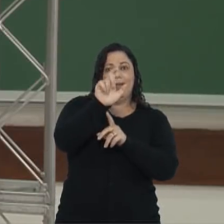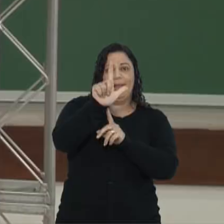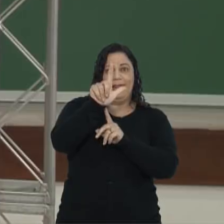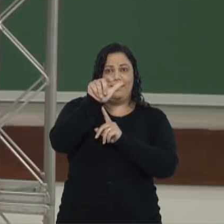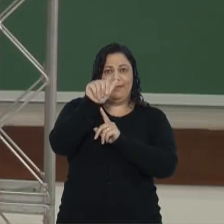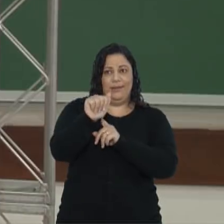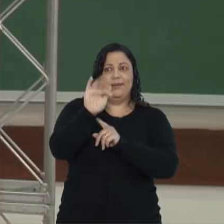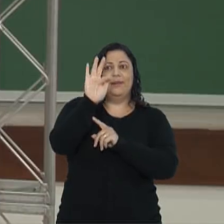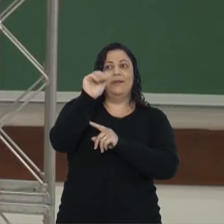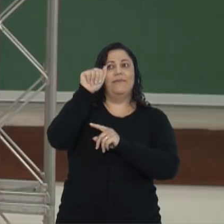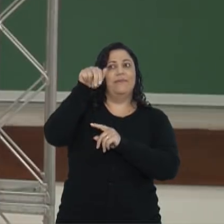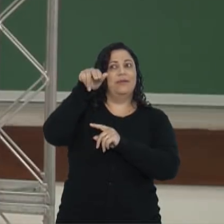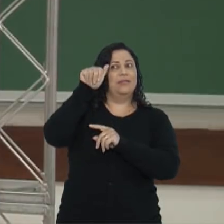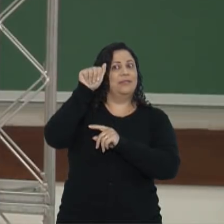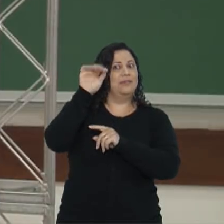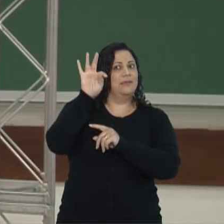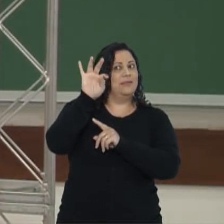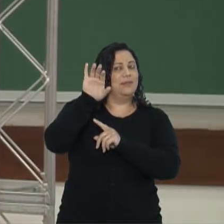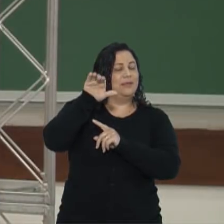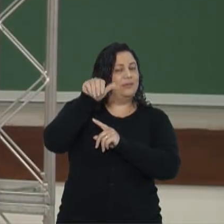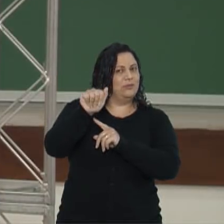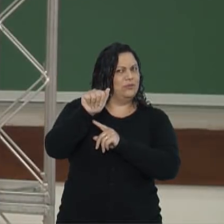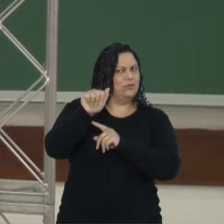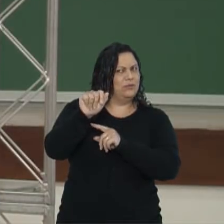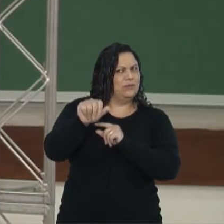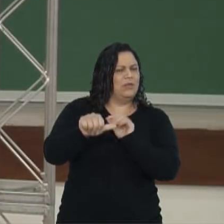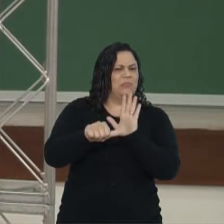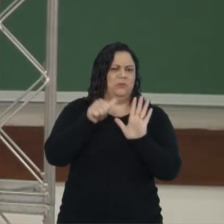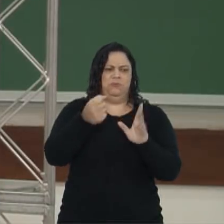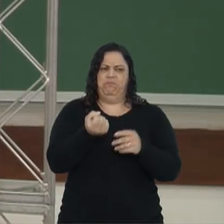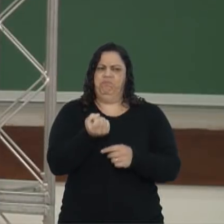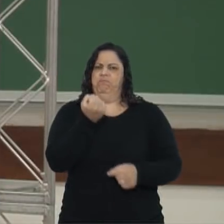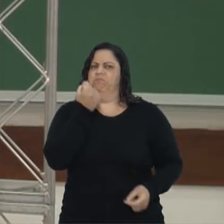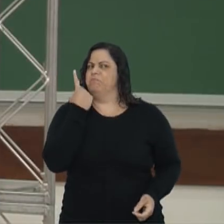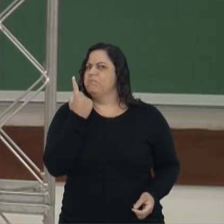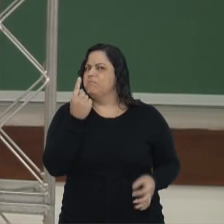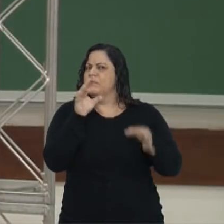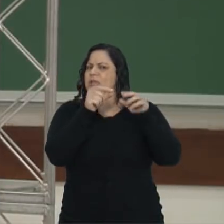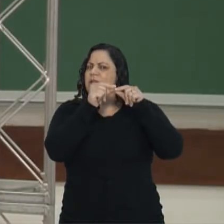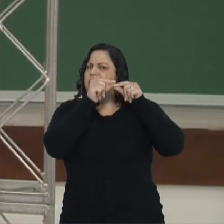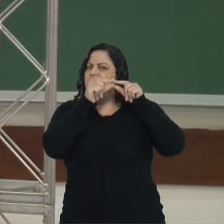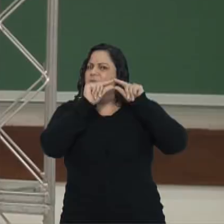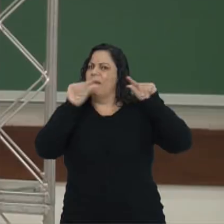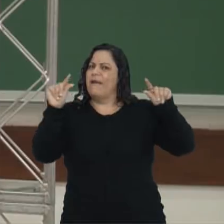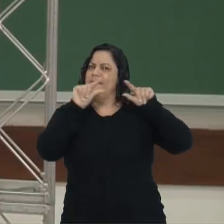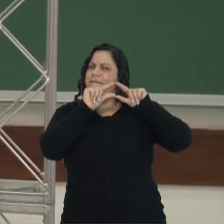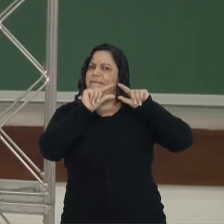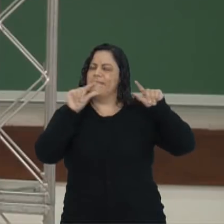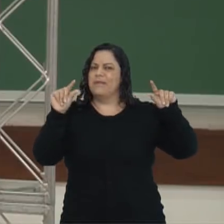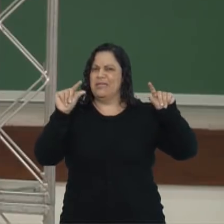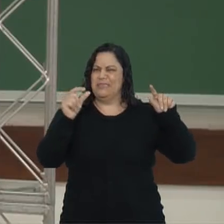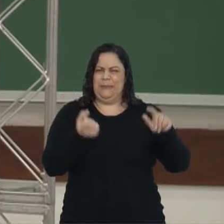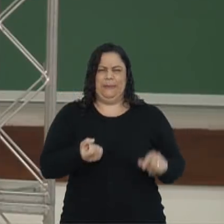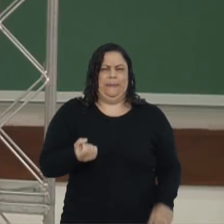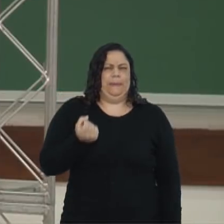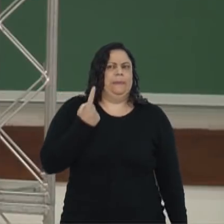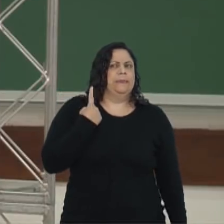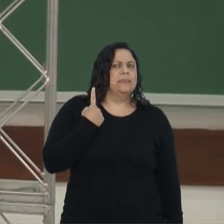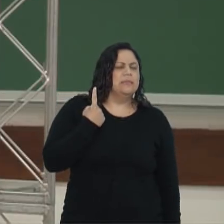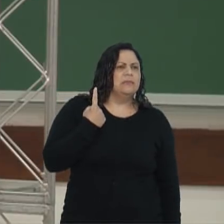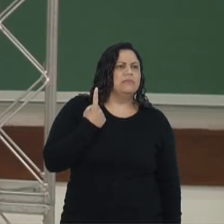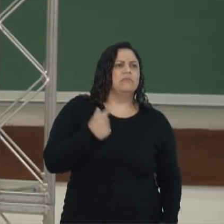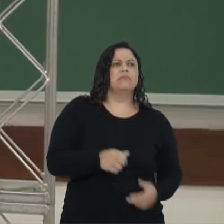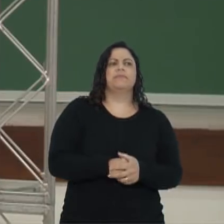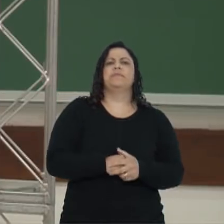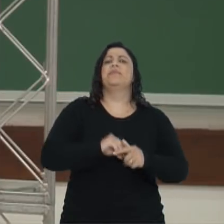fanática telenovelas, primeiro ficaria estranha a frase, né, a oração, eu acho que ficaria meio esquisita.